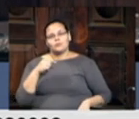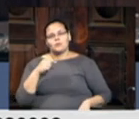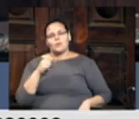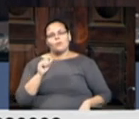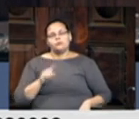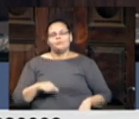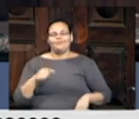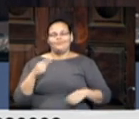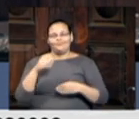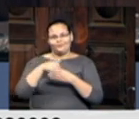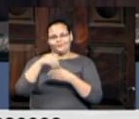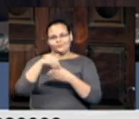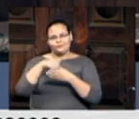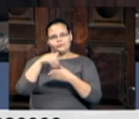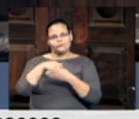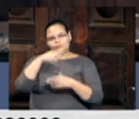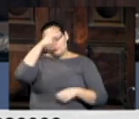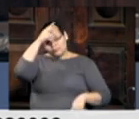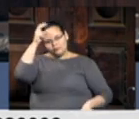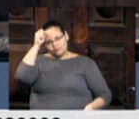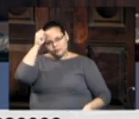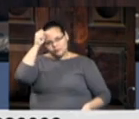impressões sobre as eleições municipais,